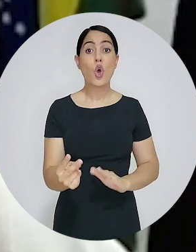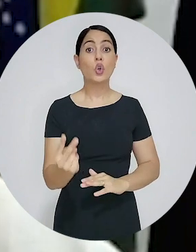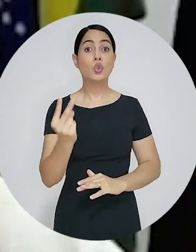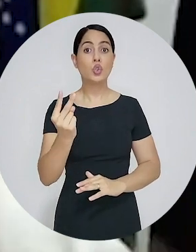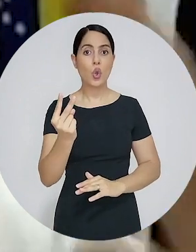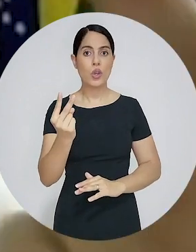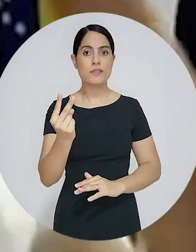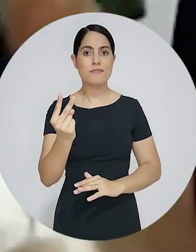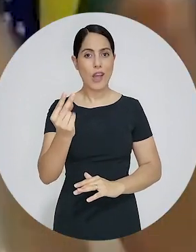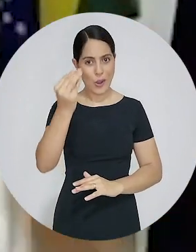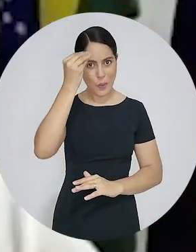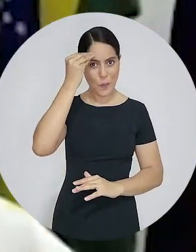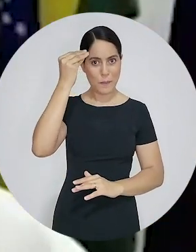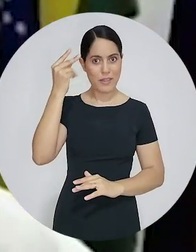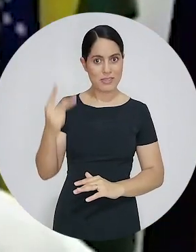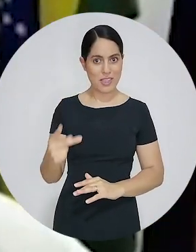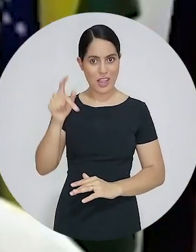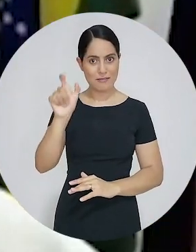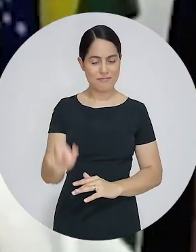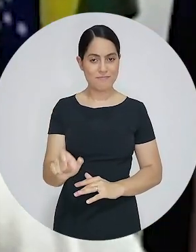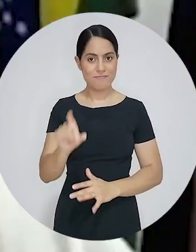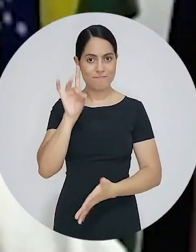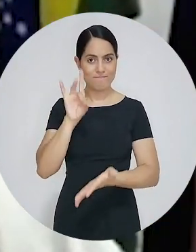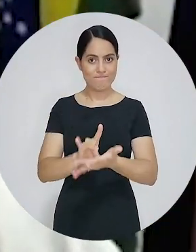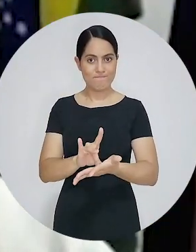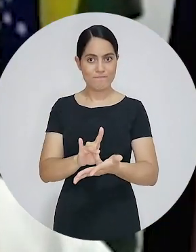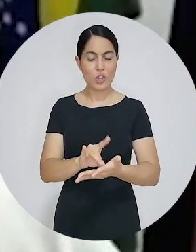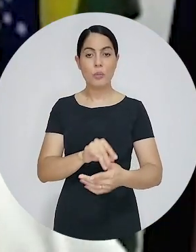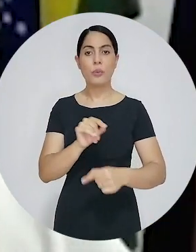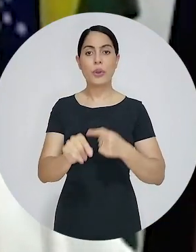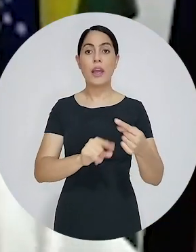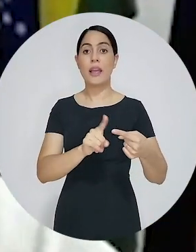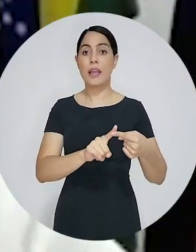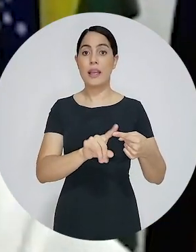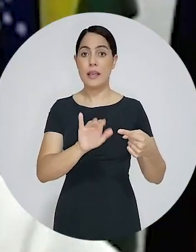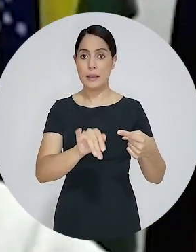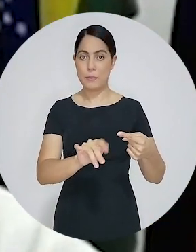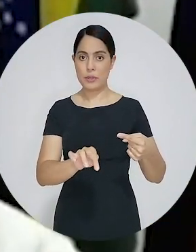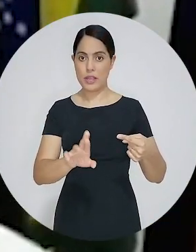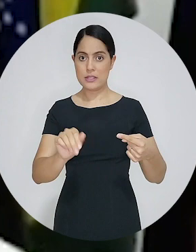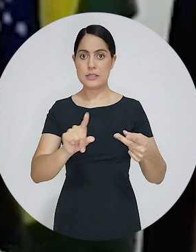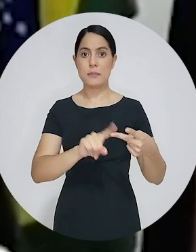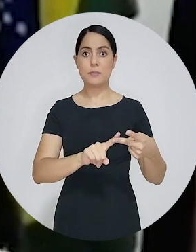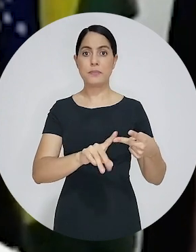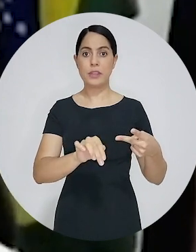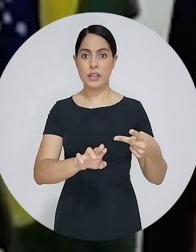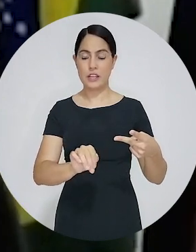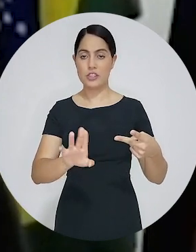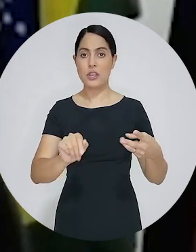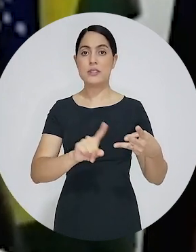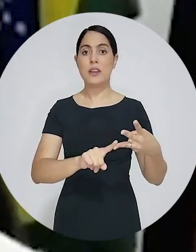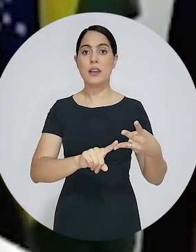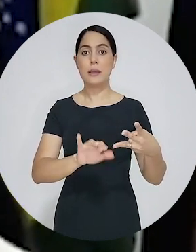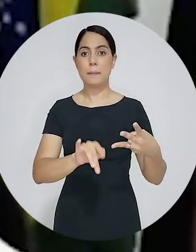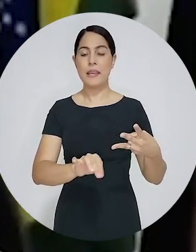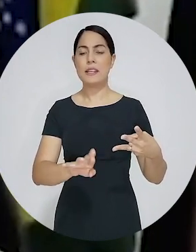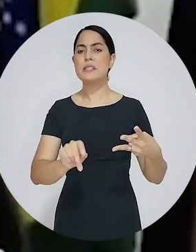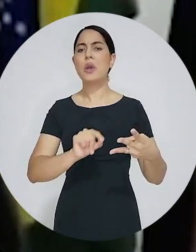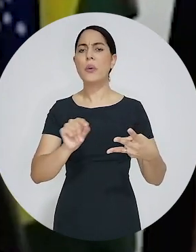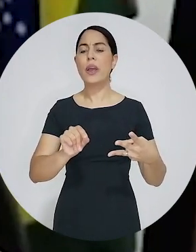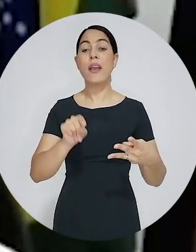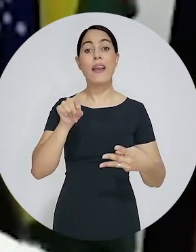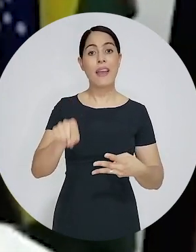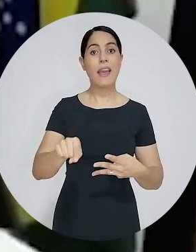11 crimes, apenas 2 são culposos, praticados por imprudência, negligência e imperícia, que é o homicídio e a lesão